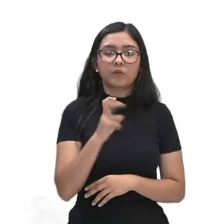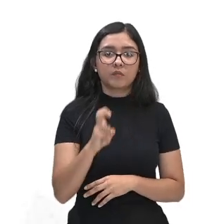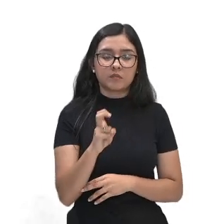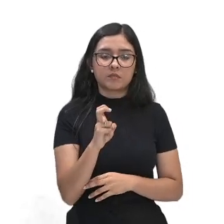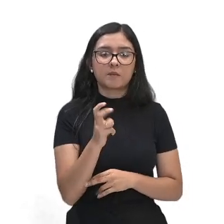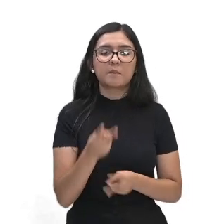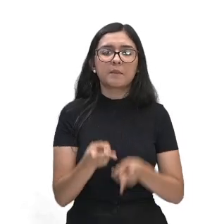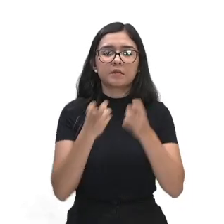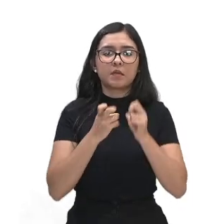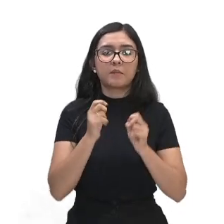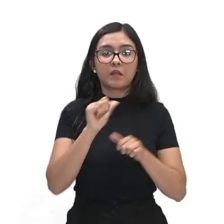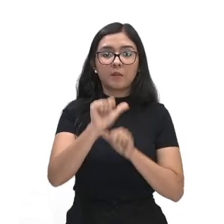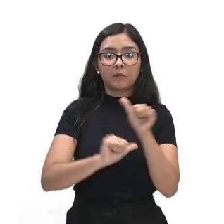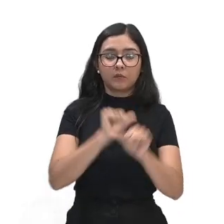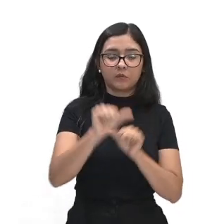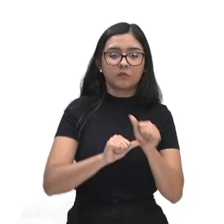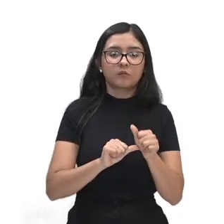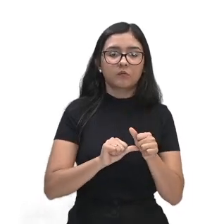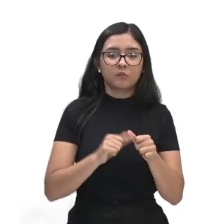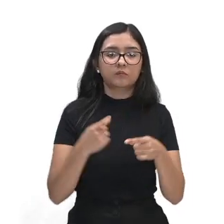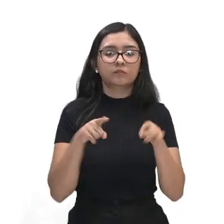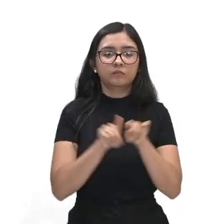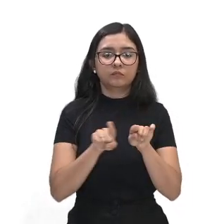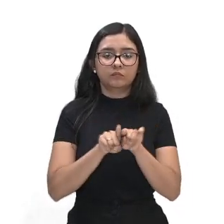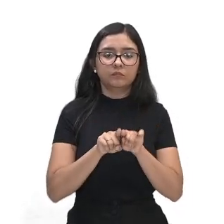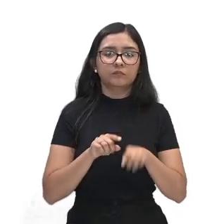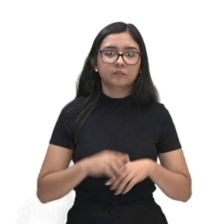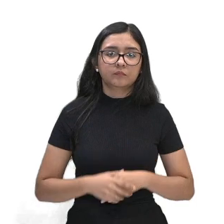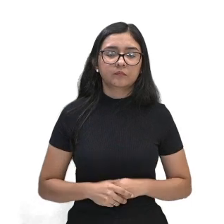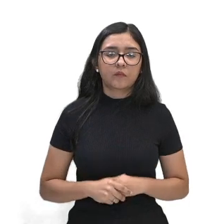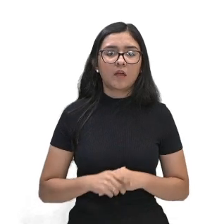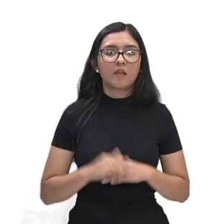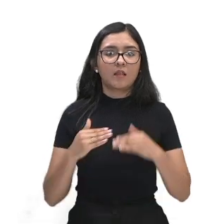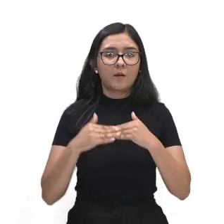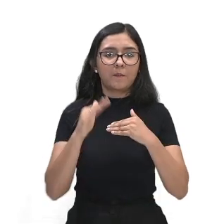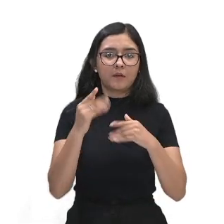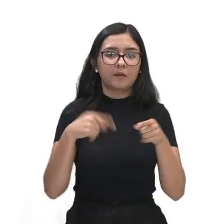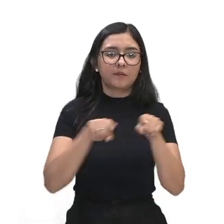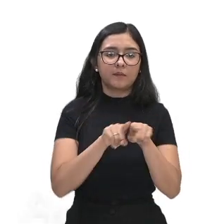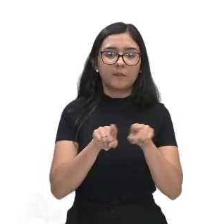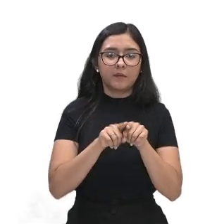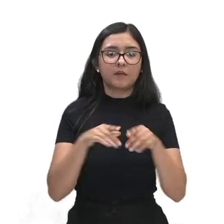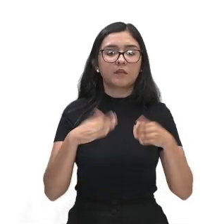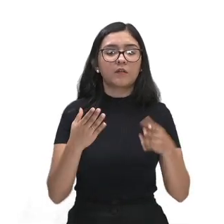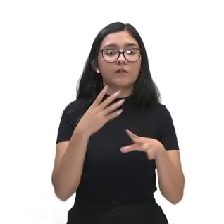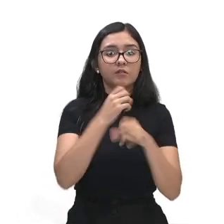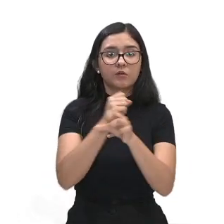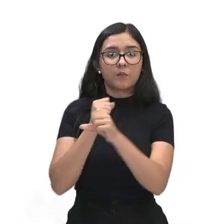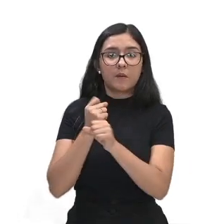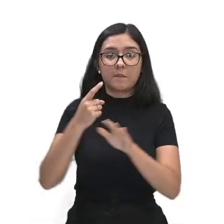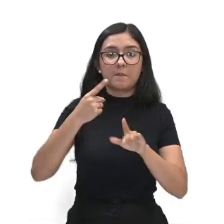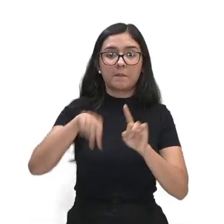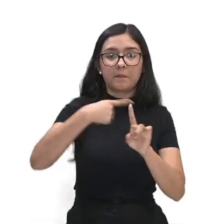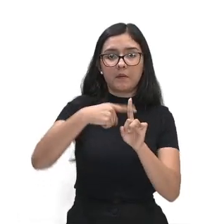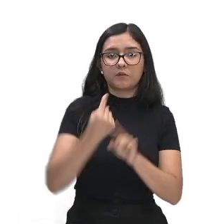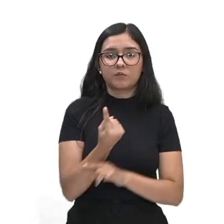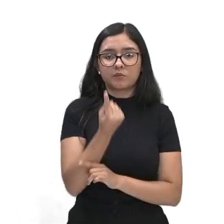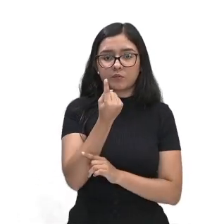uma casa, o expoente aumenta uma unidade. Então aqui eu vou somar mais 1 aqui no